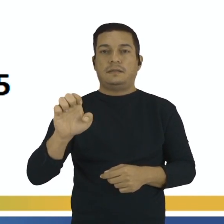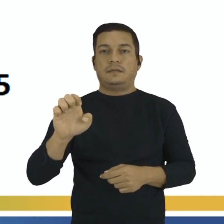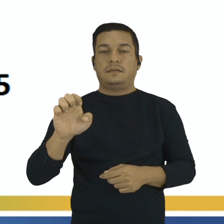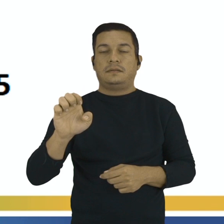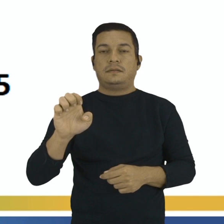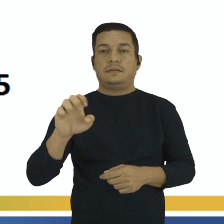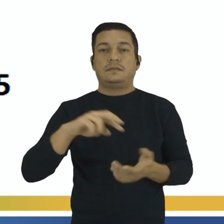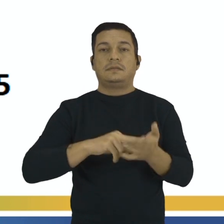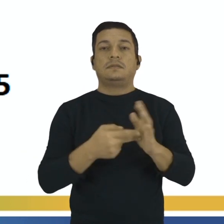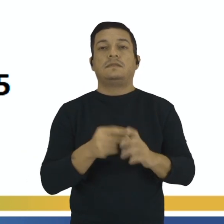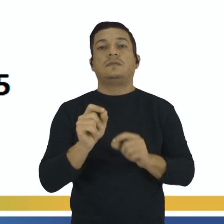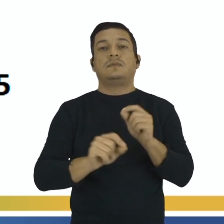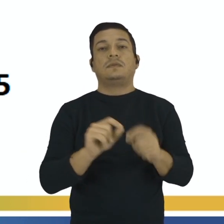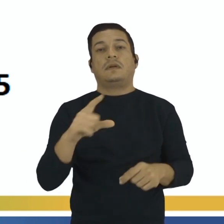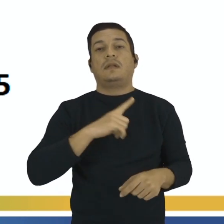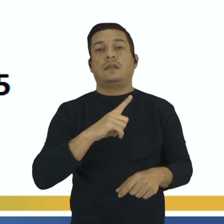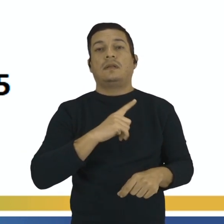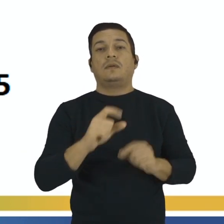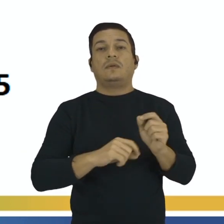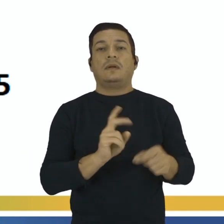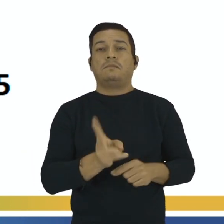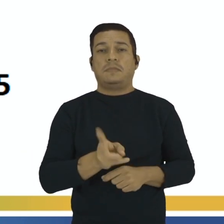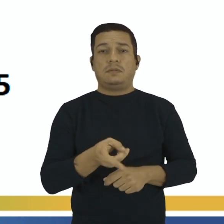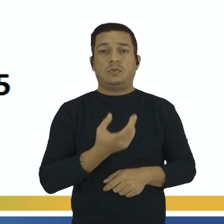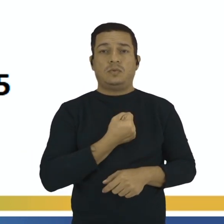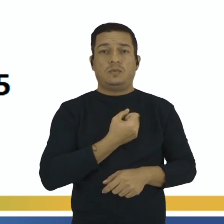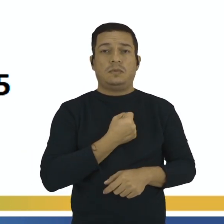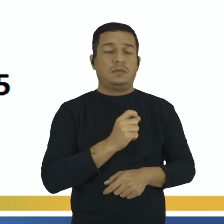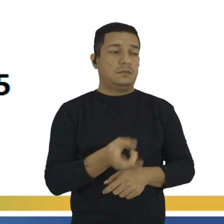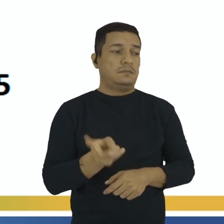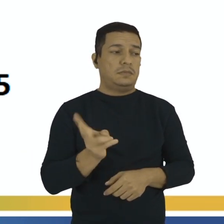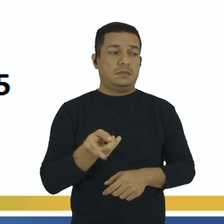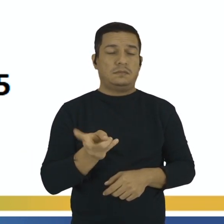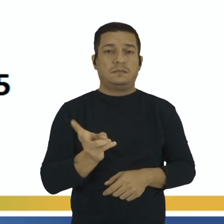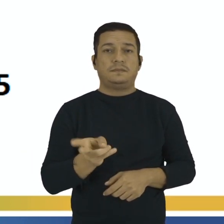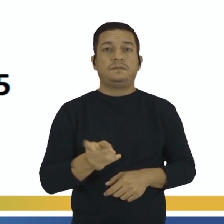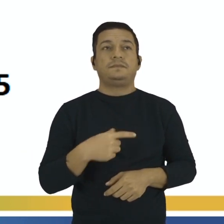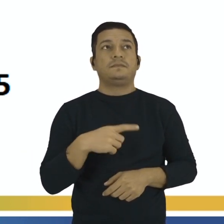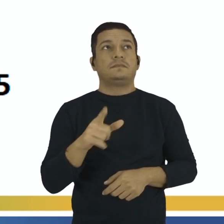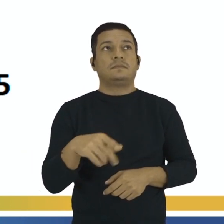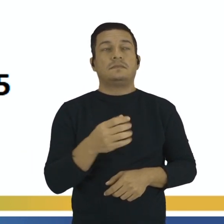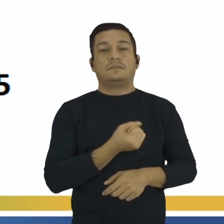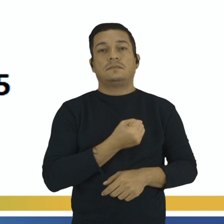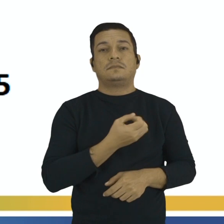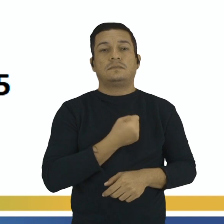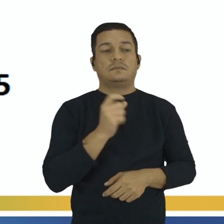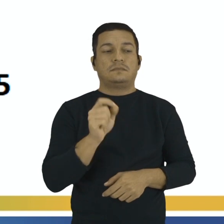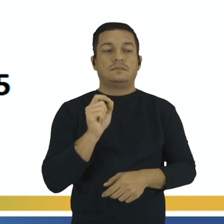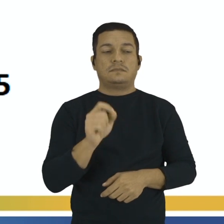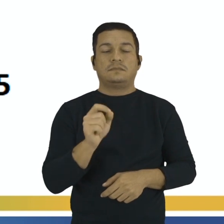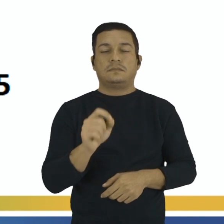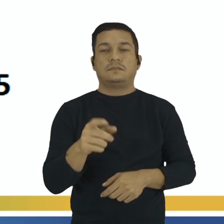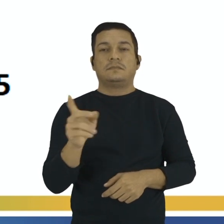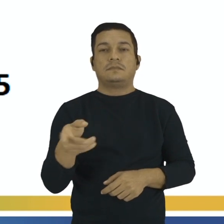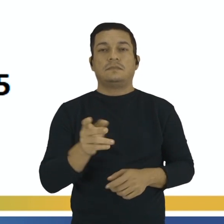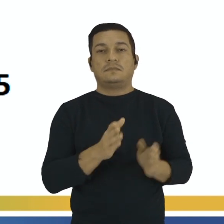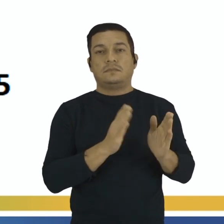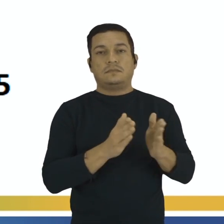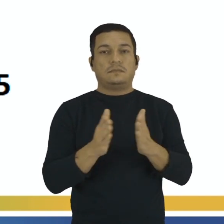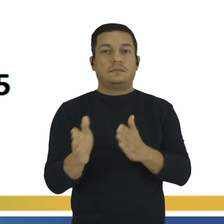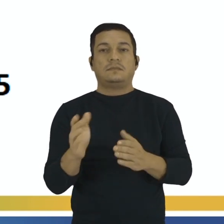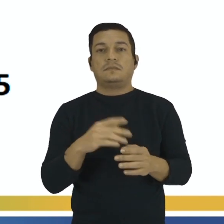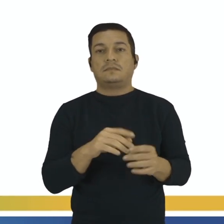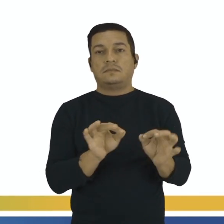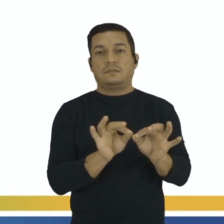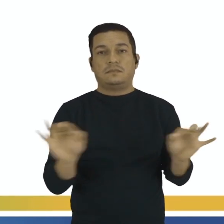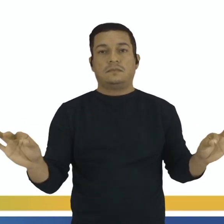quer dizer que eles possuem o mesmo valor numérico. Então, são números que se posicionam no mesmo lugar na nossa